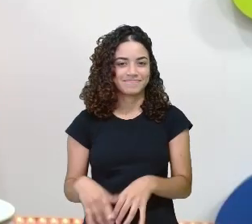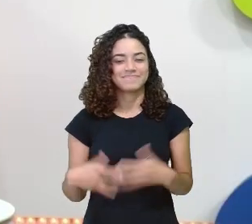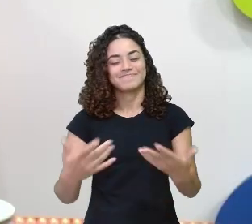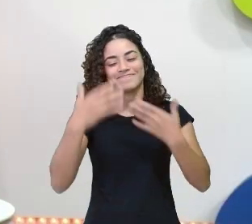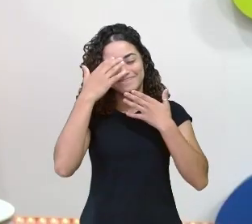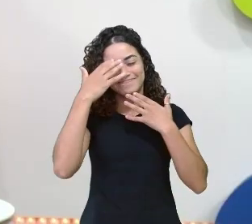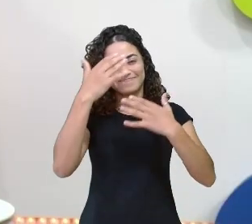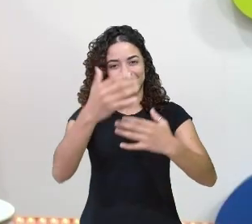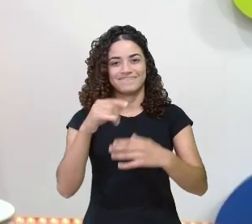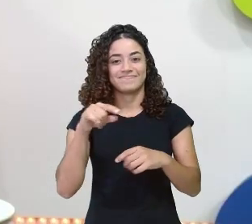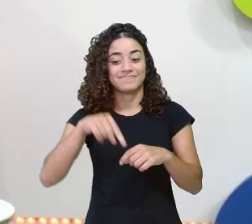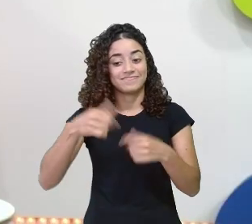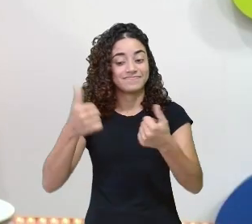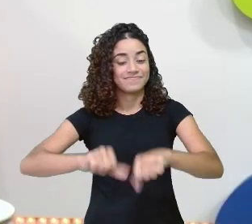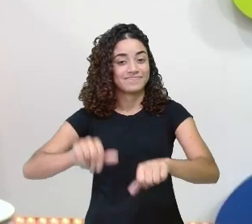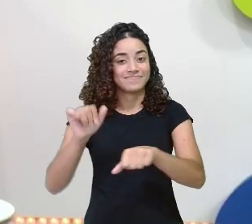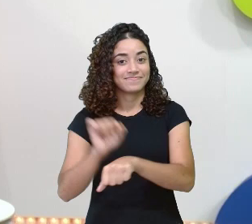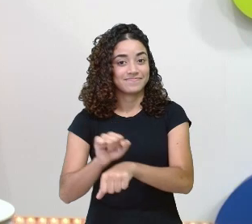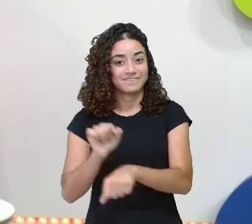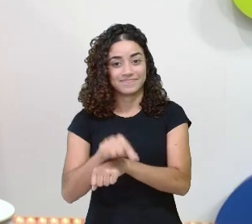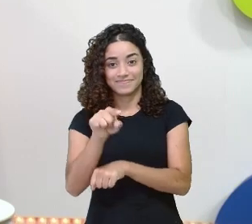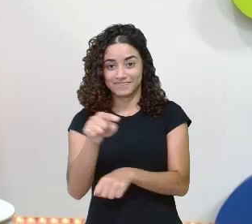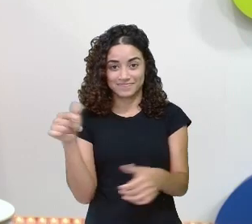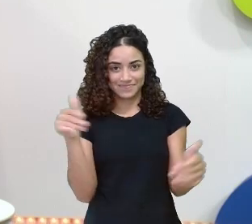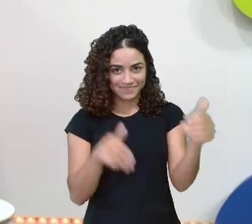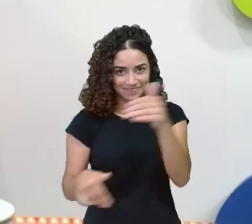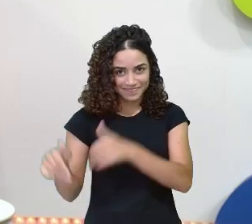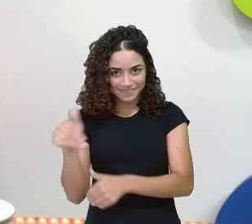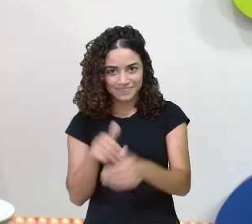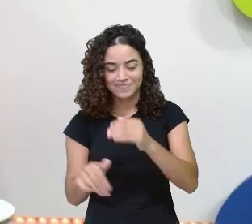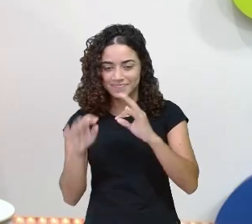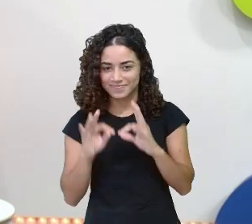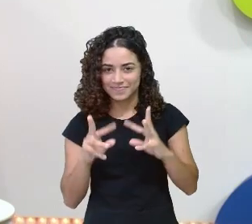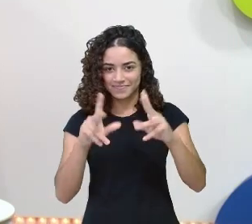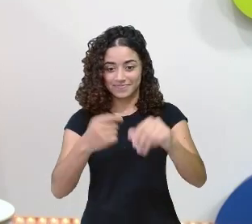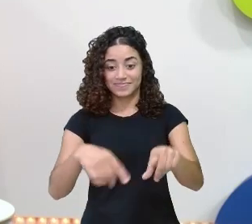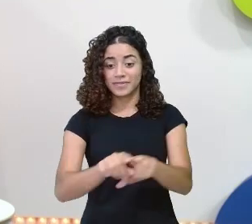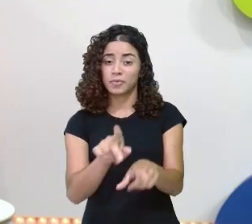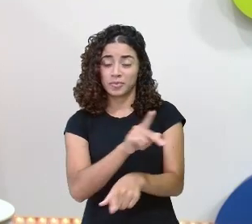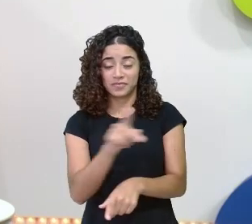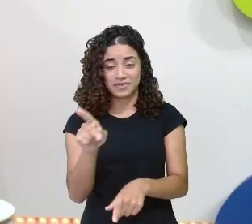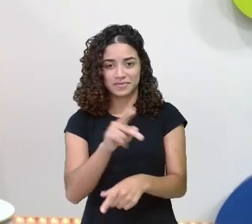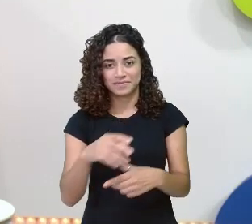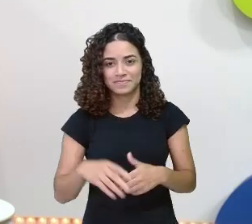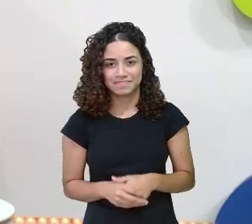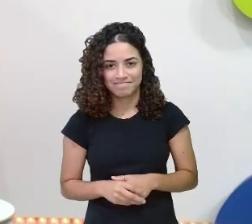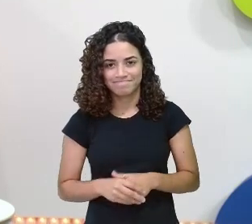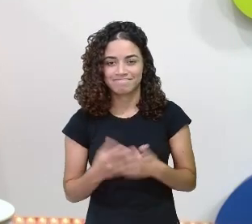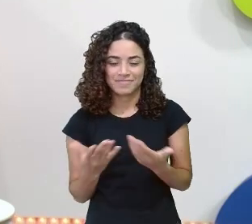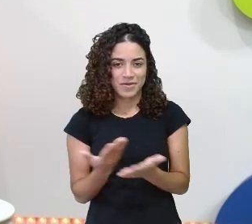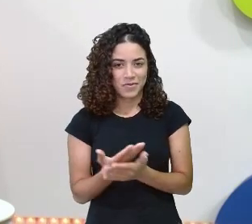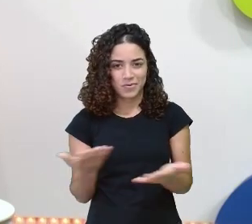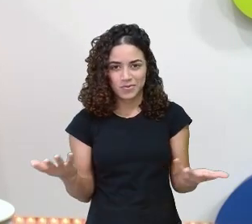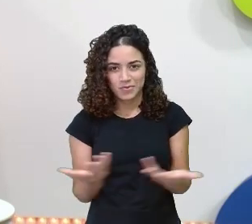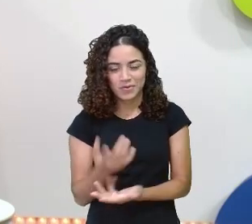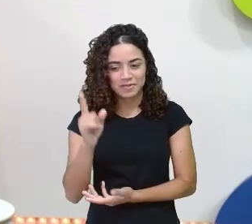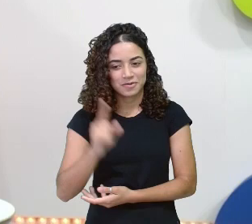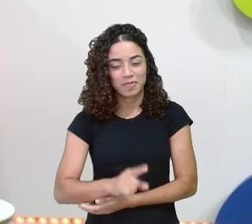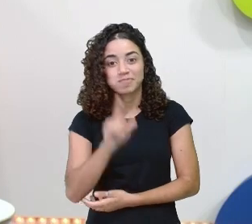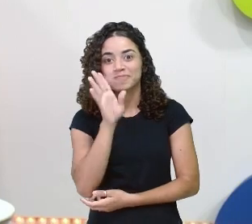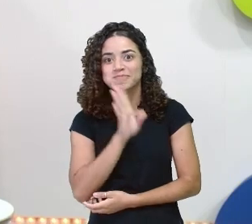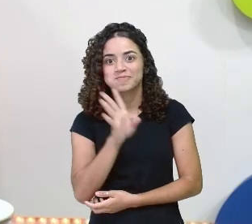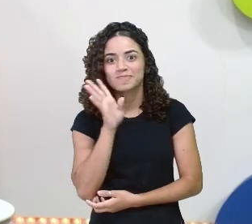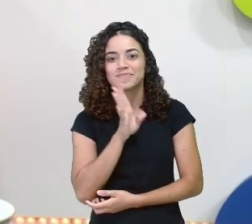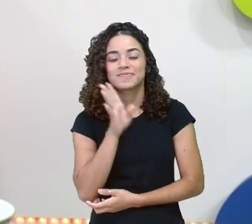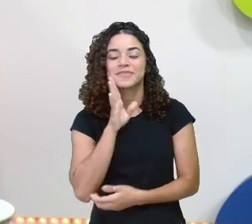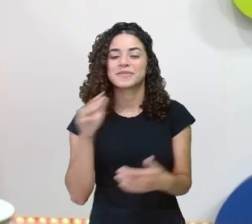professora Keise. Já estou aqui aguardando a participação de todos os estudantes e professores, né? E a aula de hoje está muito legal,